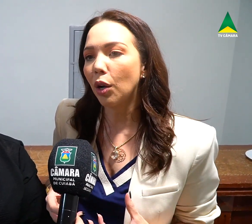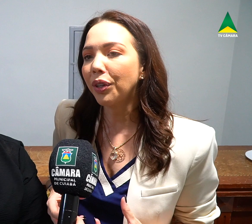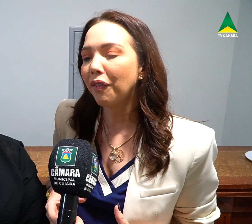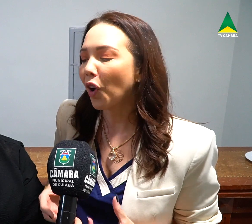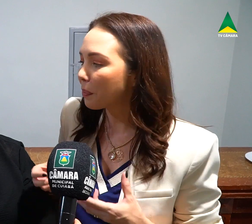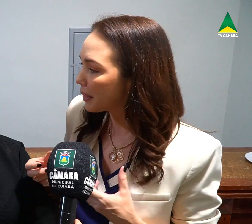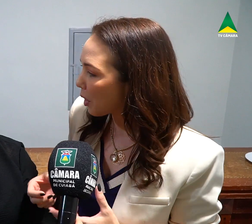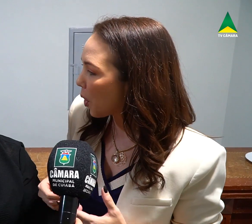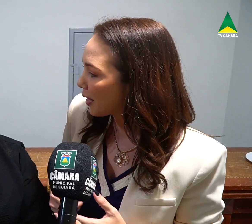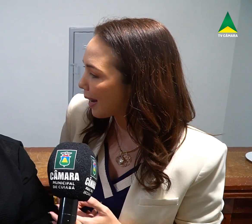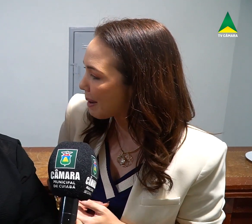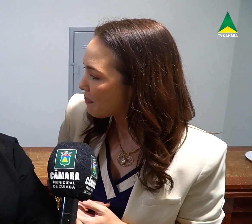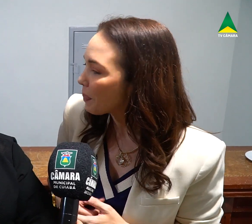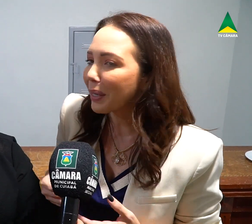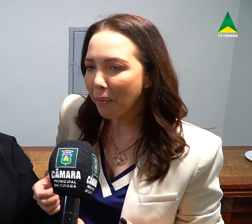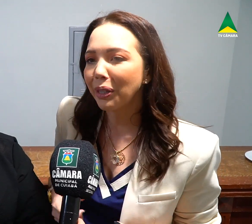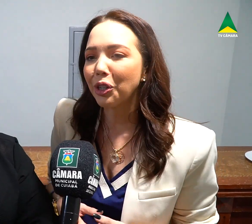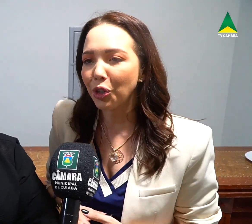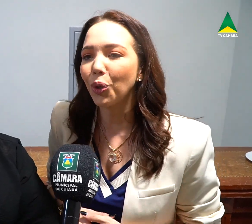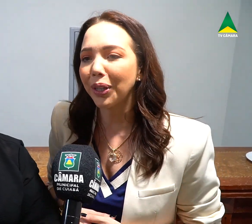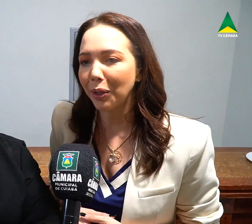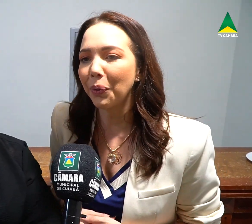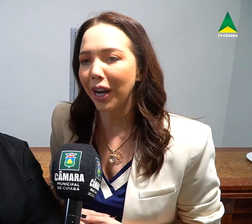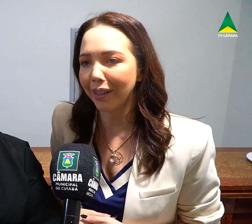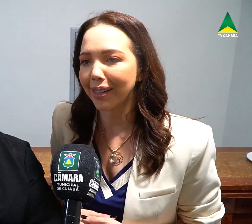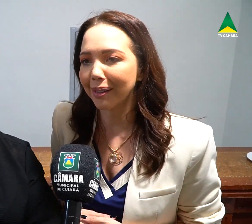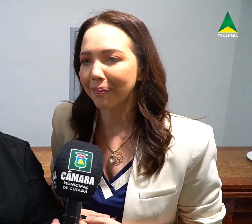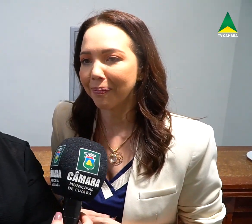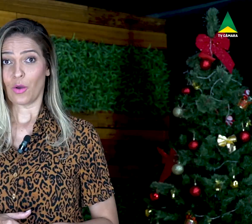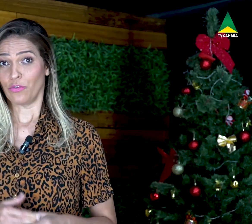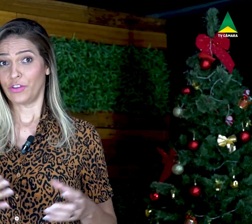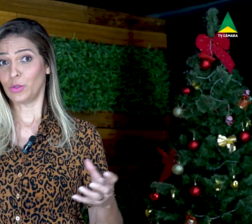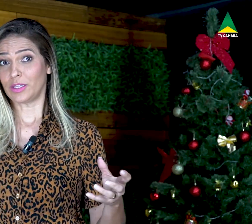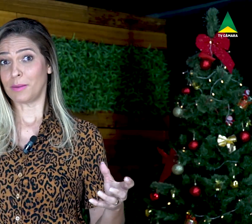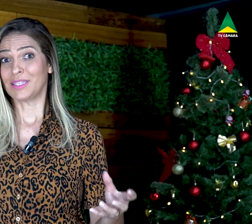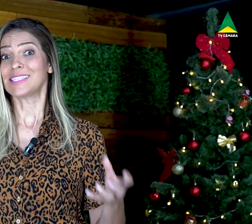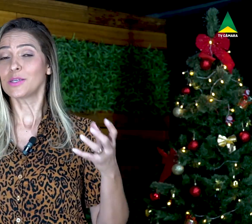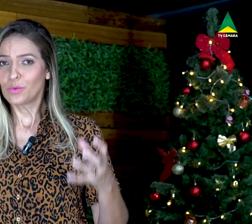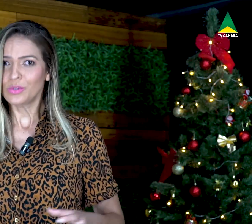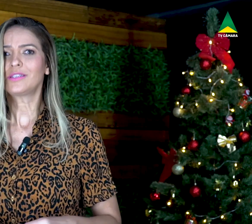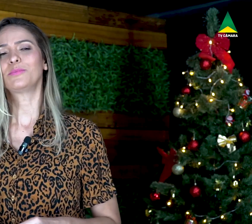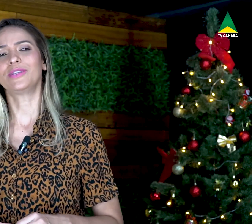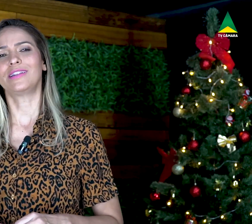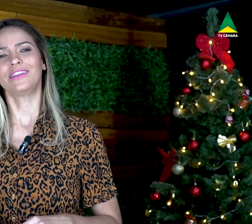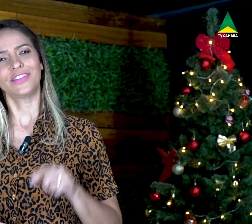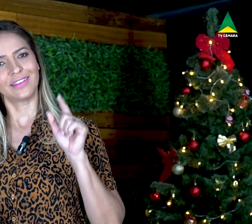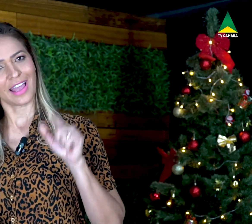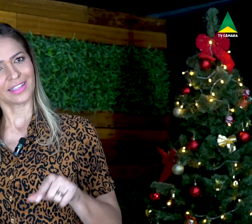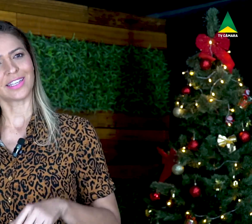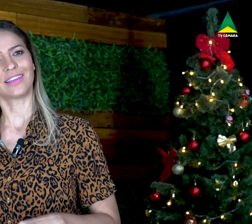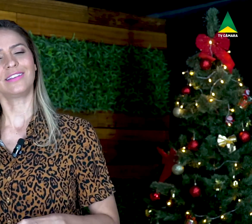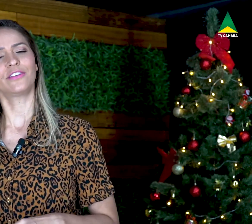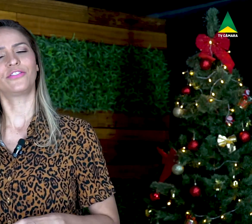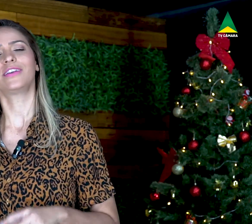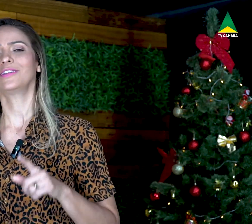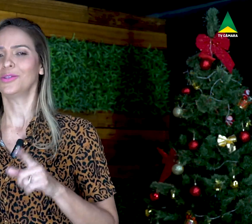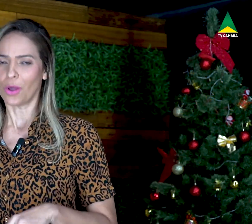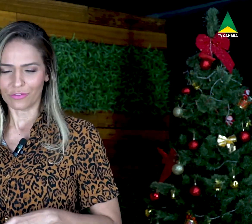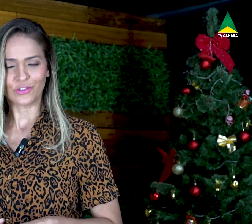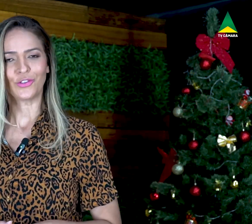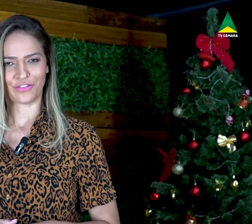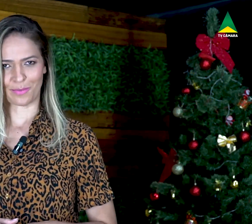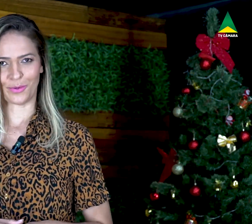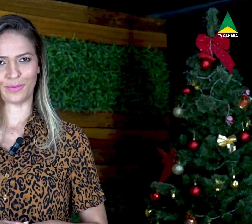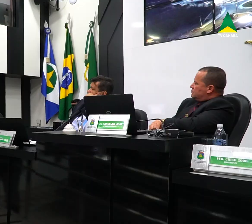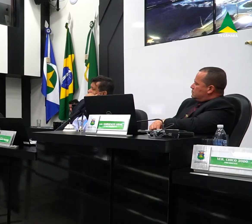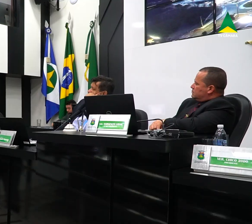têm vez, não têm voz, mas agora tem, porque tem muita gente lutando por elas. Confira o tema da segunda Tribuna Livre desta quinta-feira,